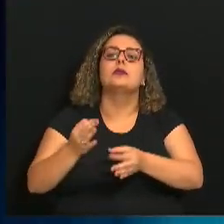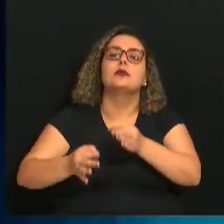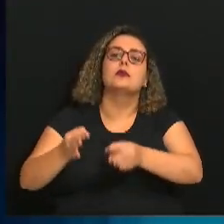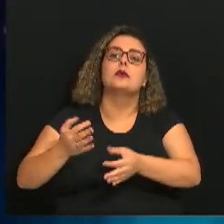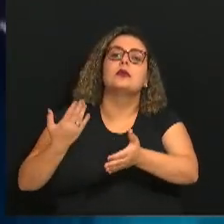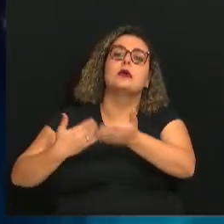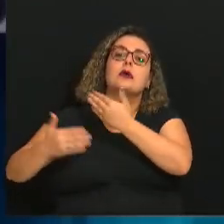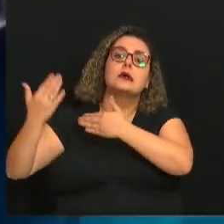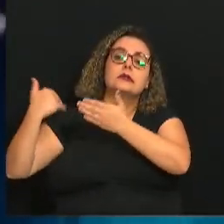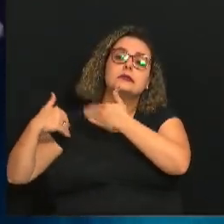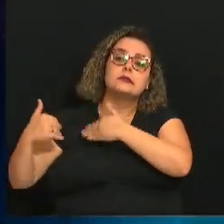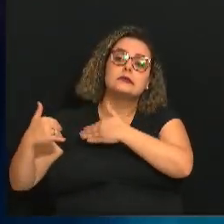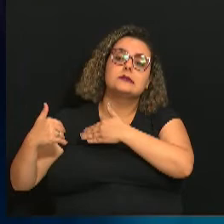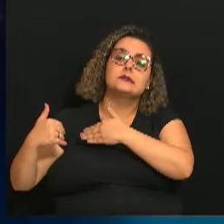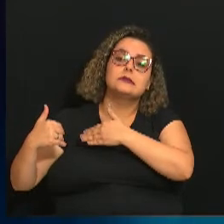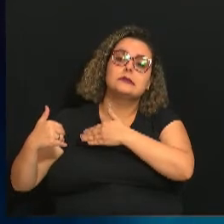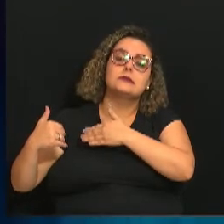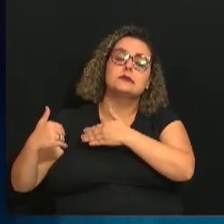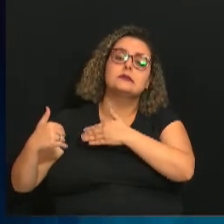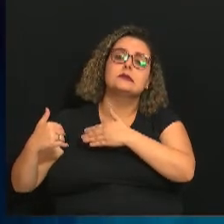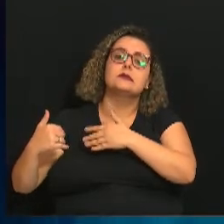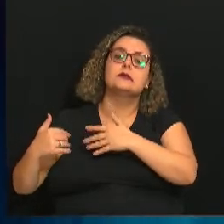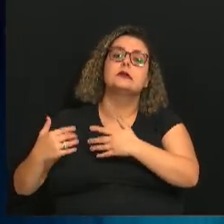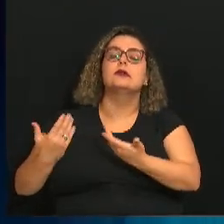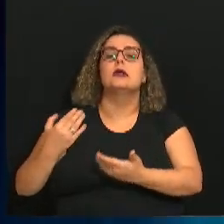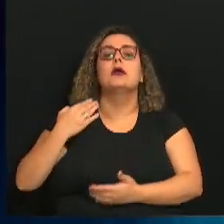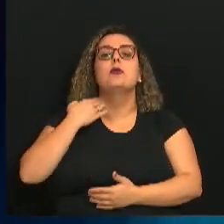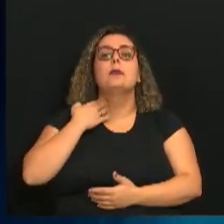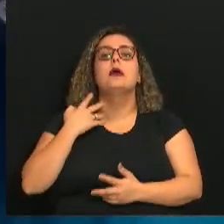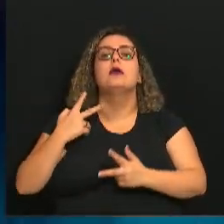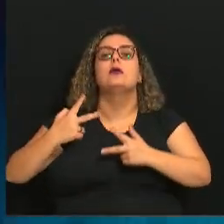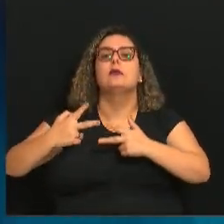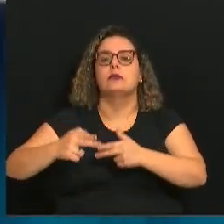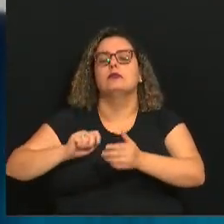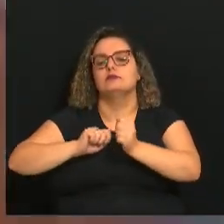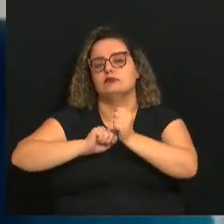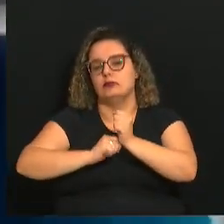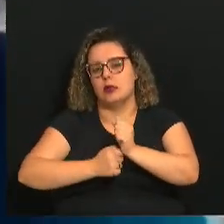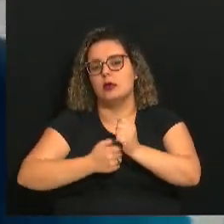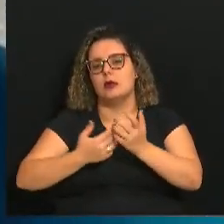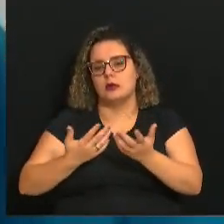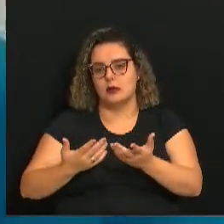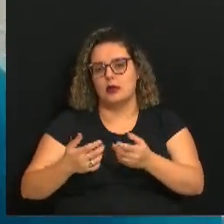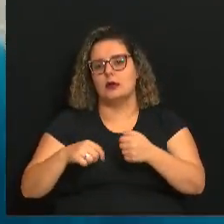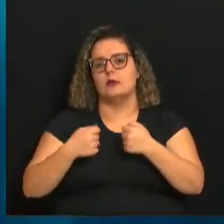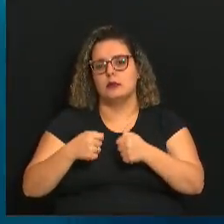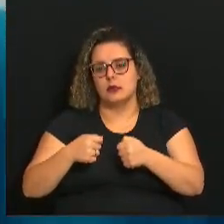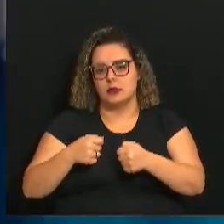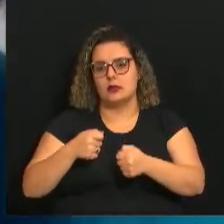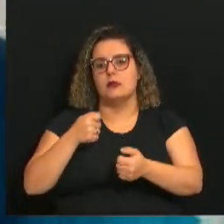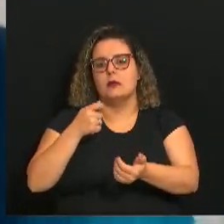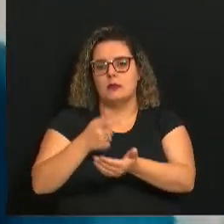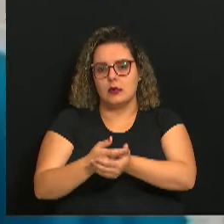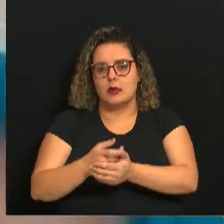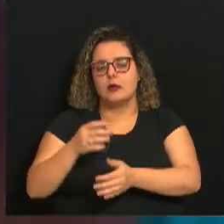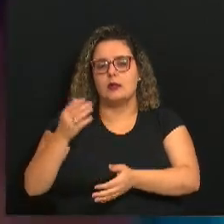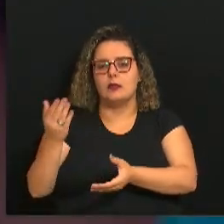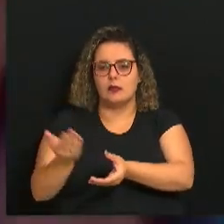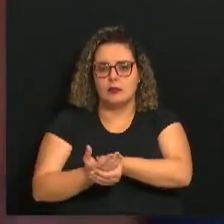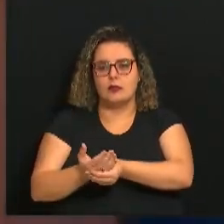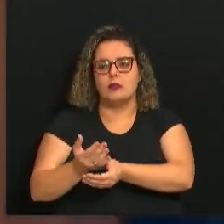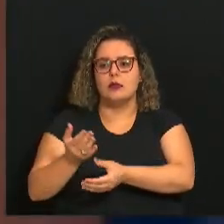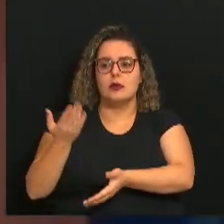empresa estava com as contas bloqueadas, né? Porque tinha que fazer os acertos de processos judiciais, né,